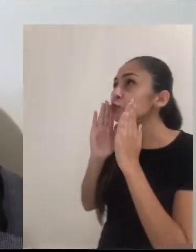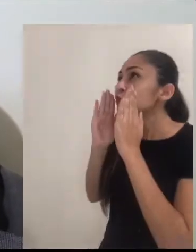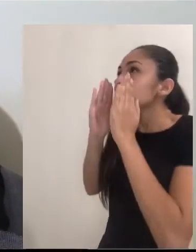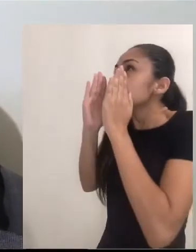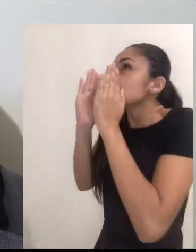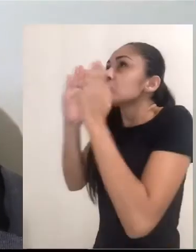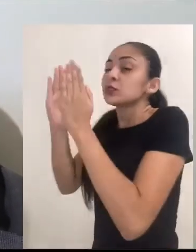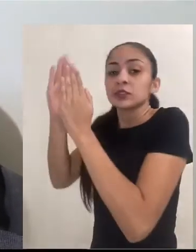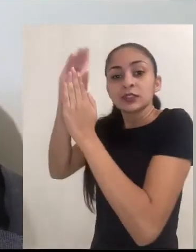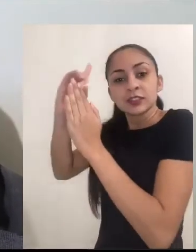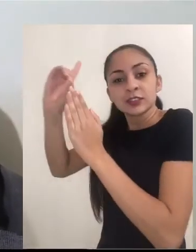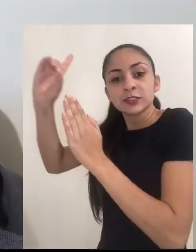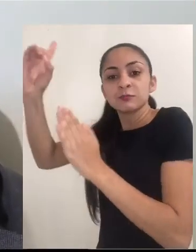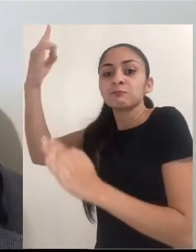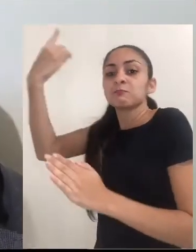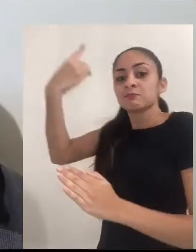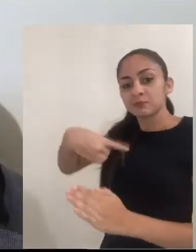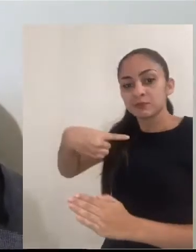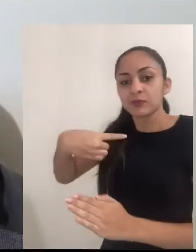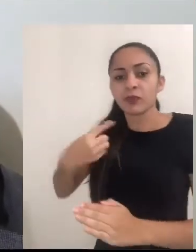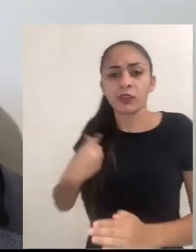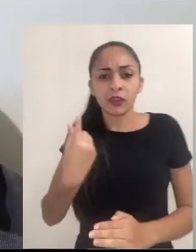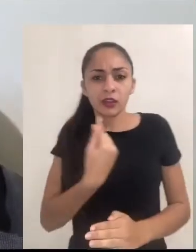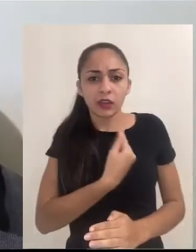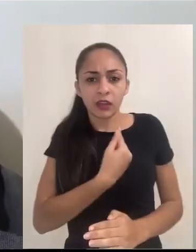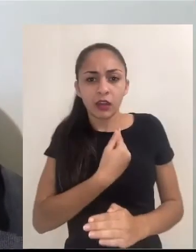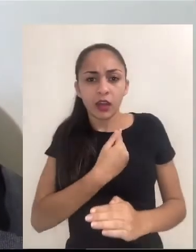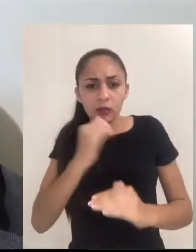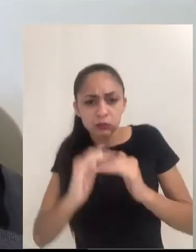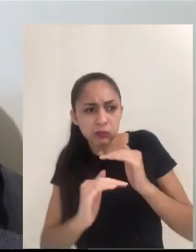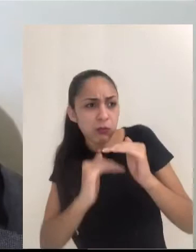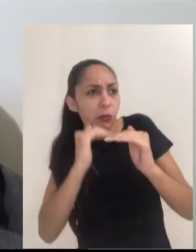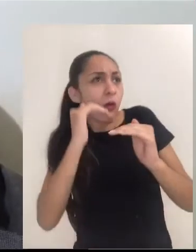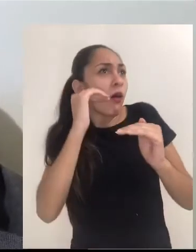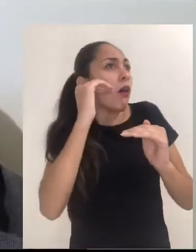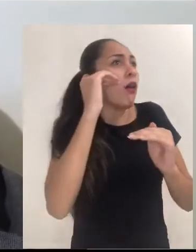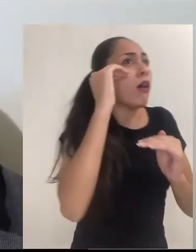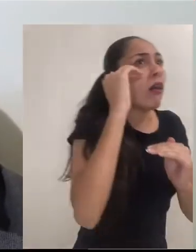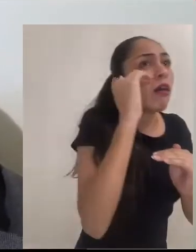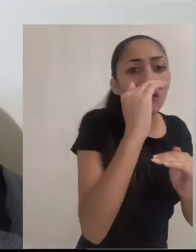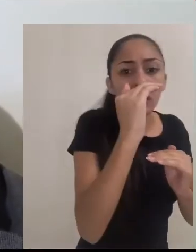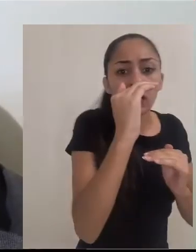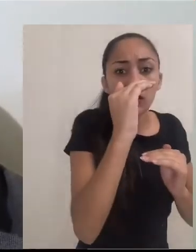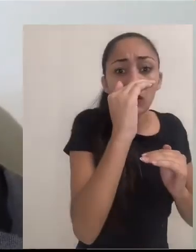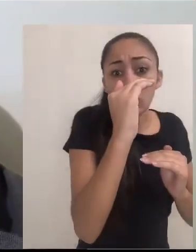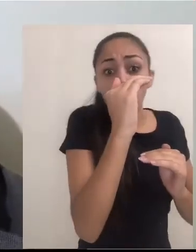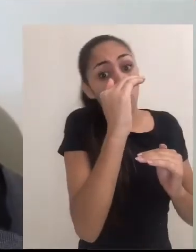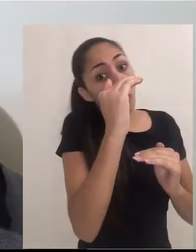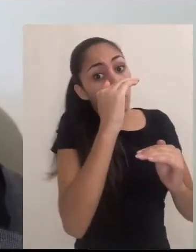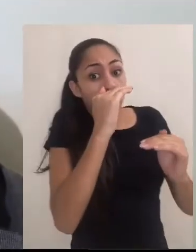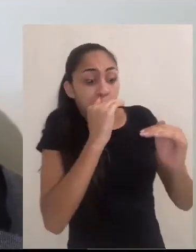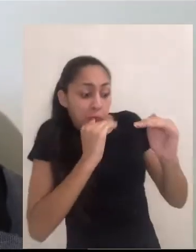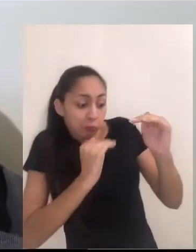mesmo sucesso nas nossas vidas. A gente não pode ir a mais que isso e também não devemos nos contentar com menos que